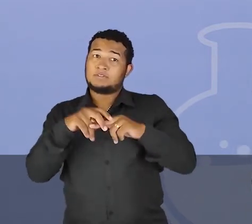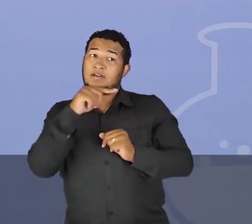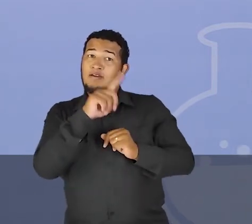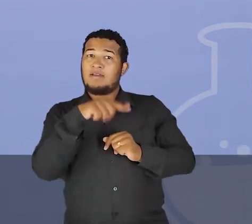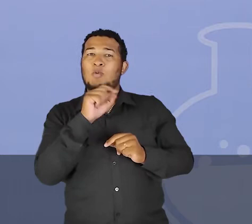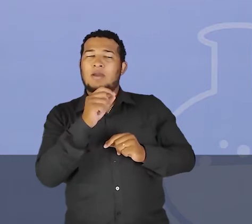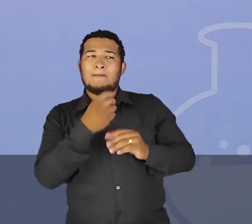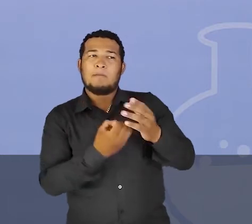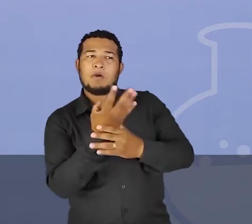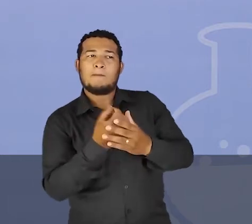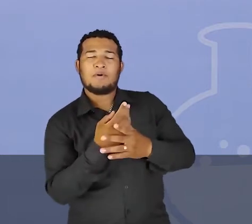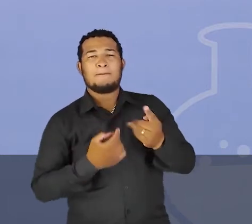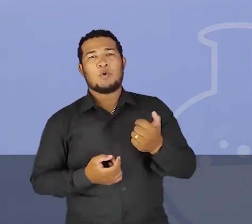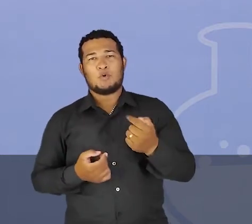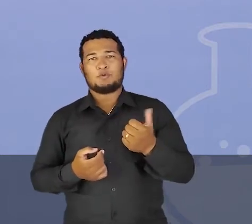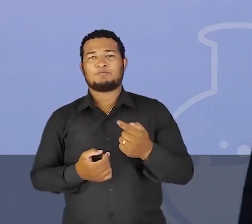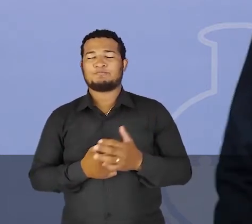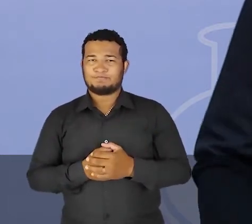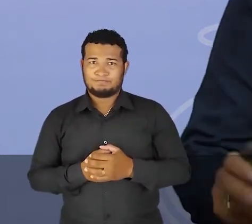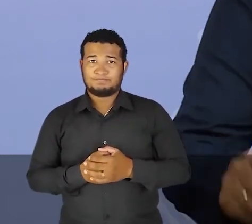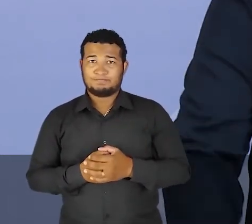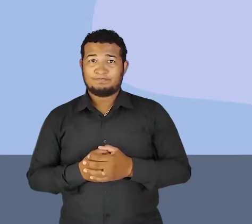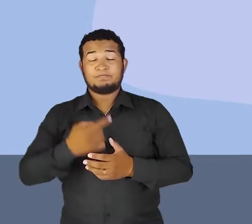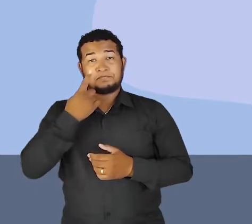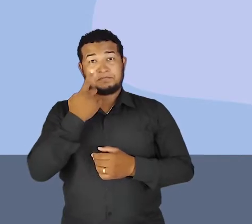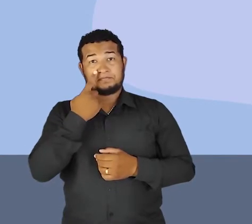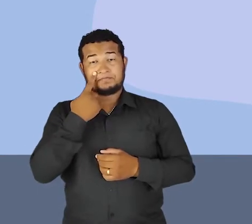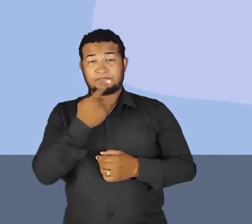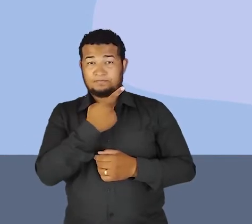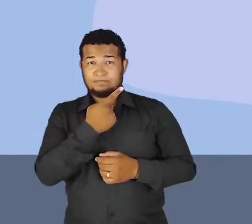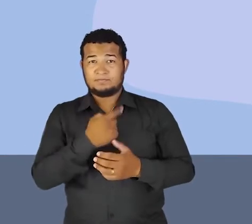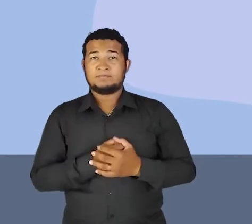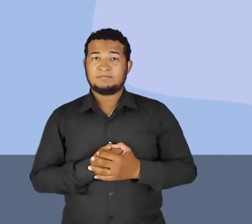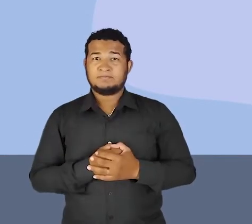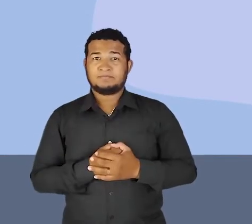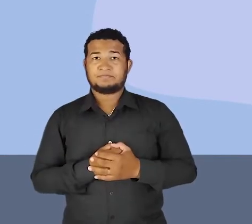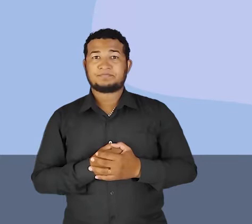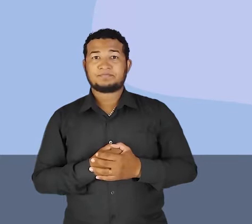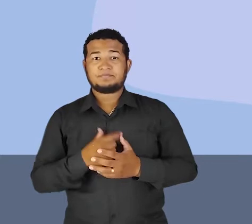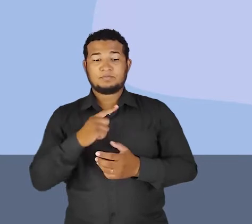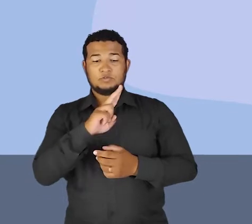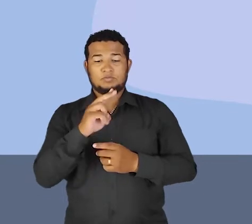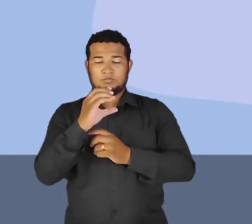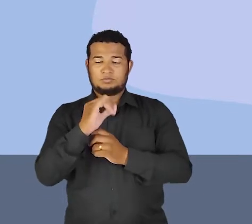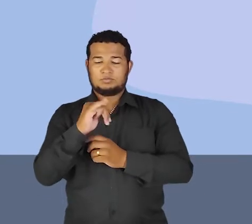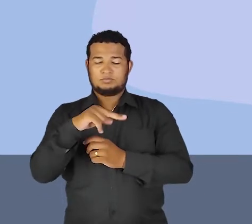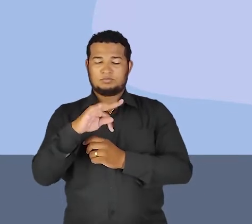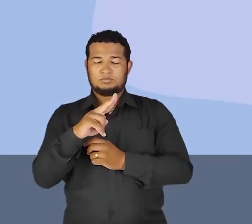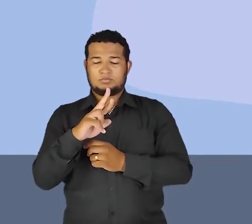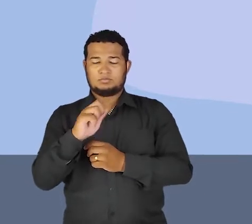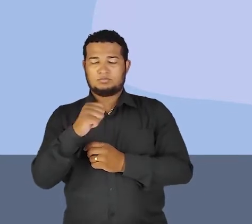aí pouco produtiva. Vamos continuar, então, no slide a seguir. Bom, cinturões verde e